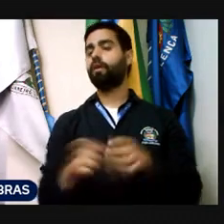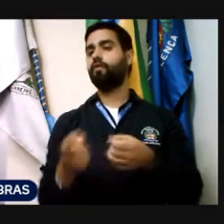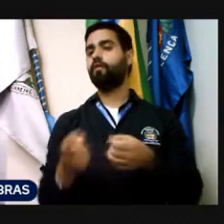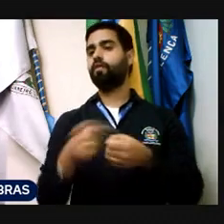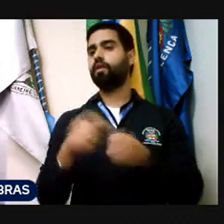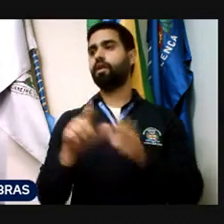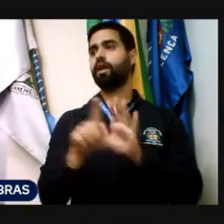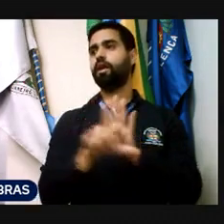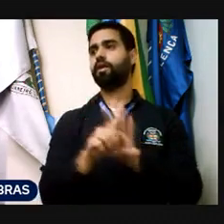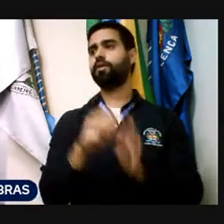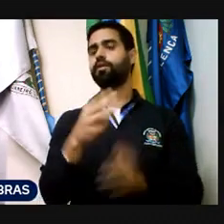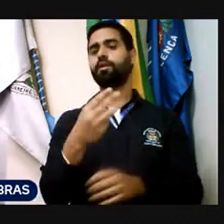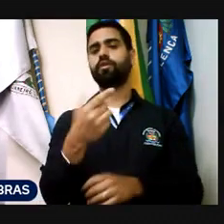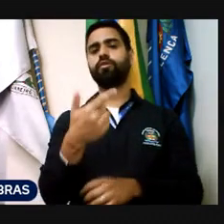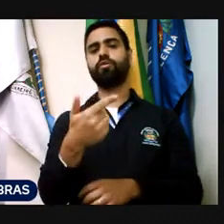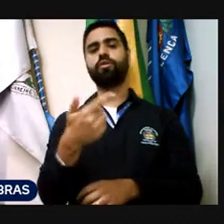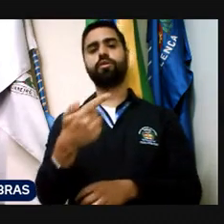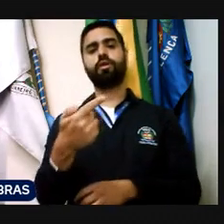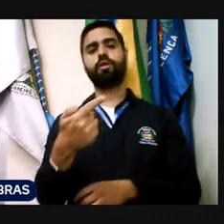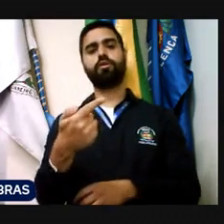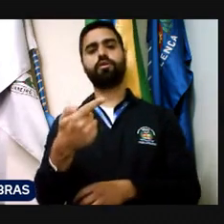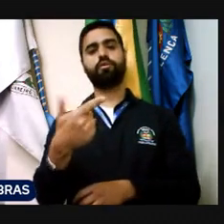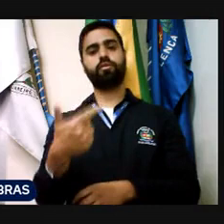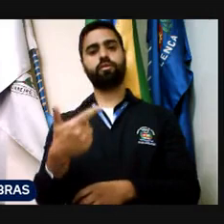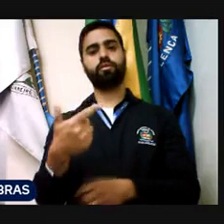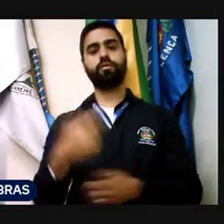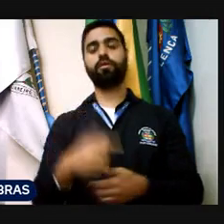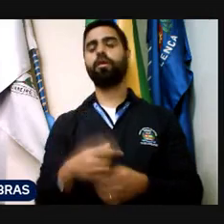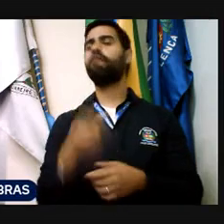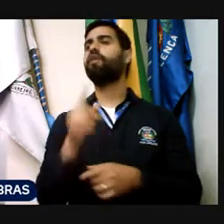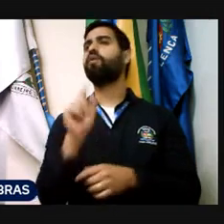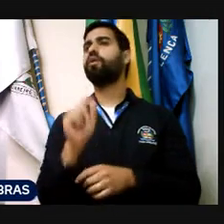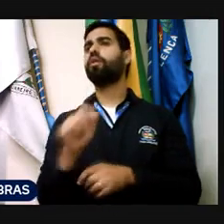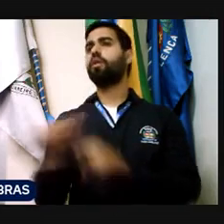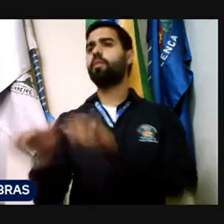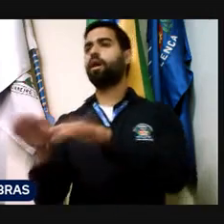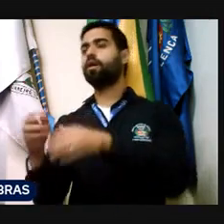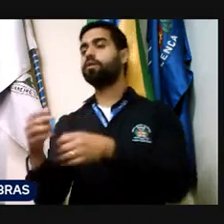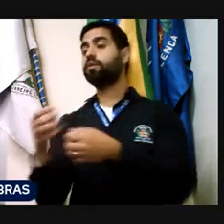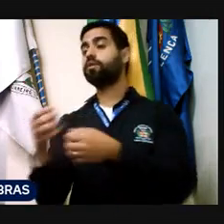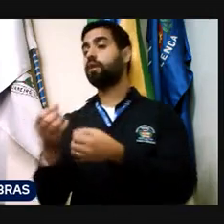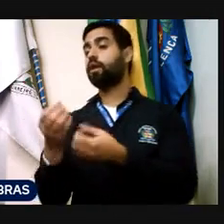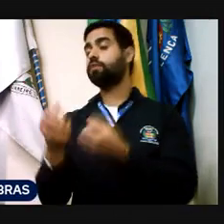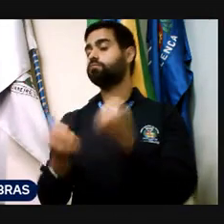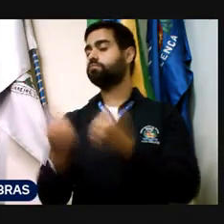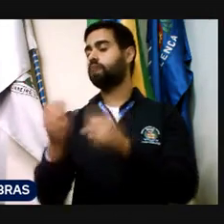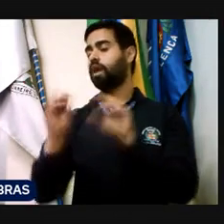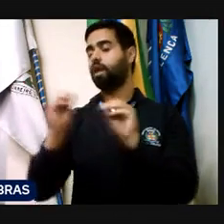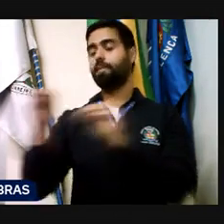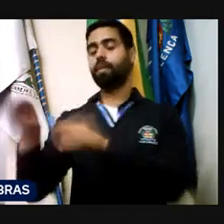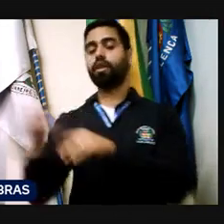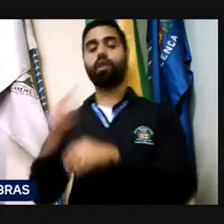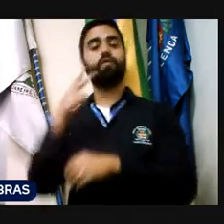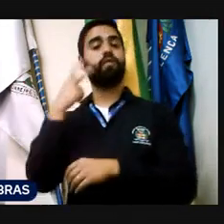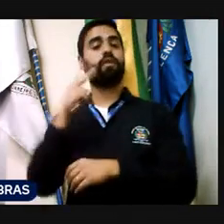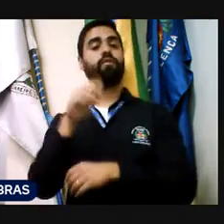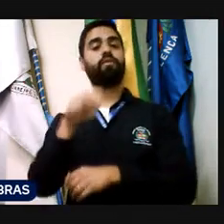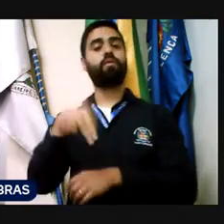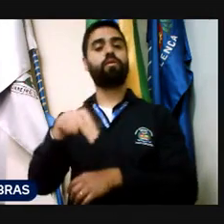ordinária 3272 de 2021, que trata do recolhimento de veículos abandonados, de autoria do vereador Arnaldo.